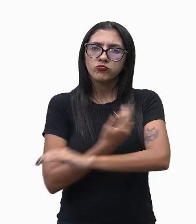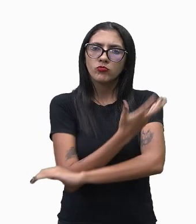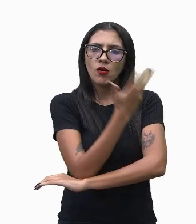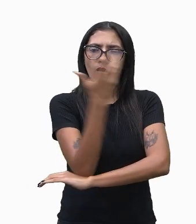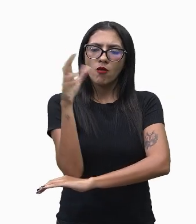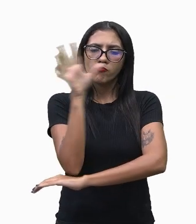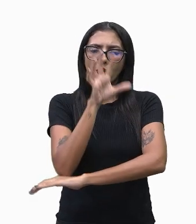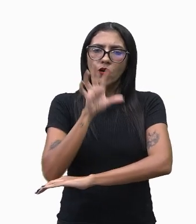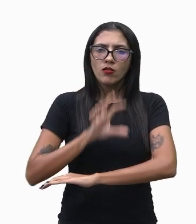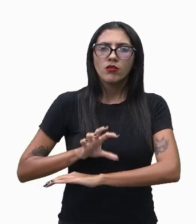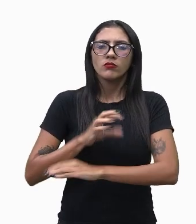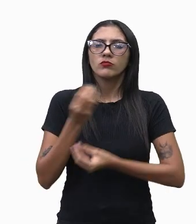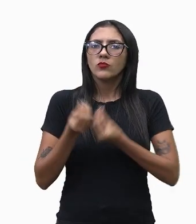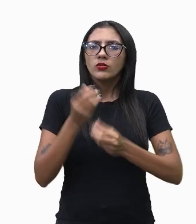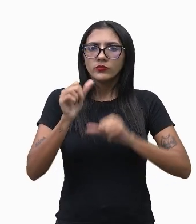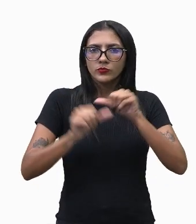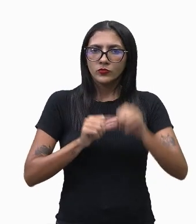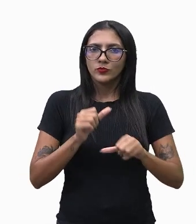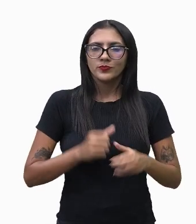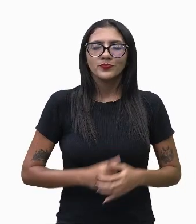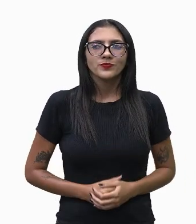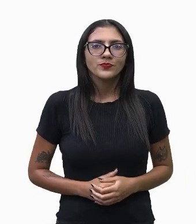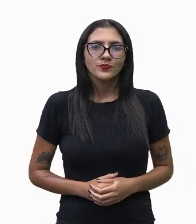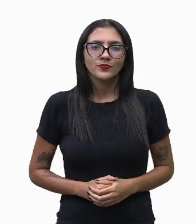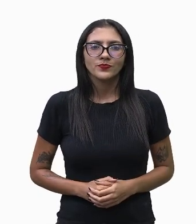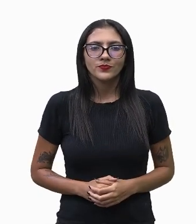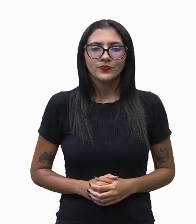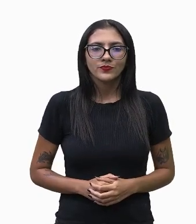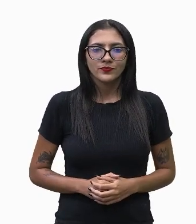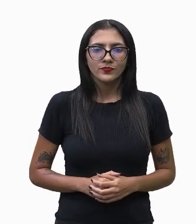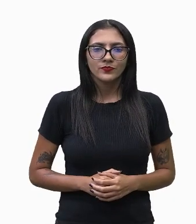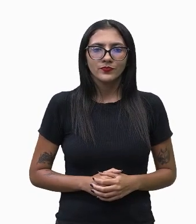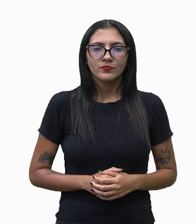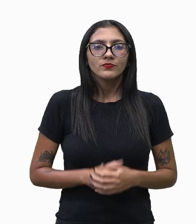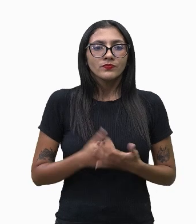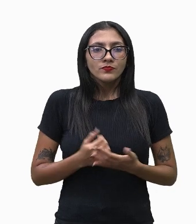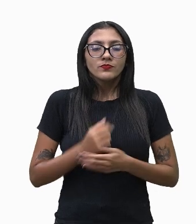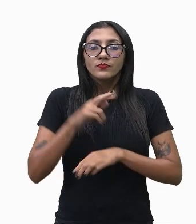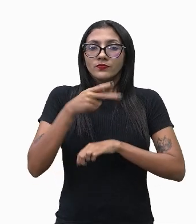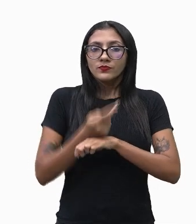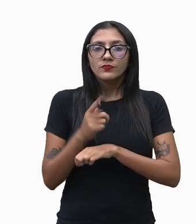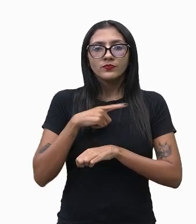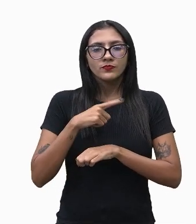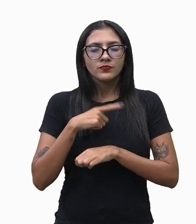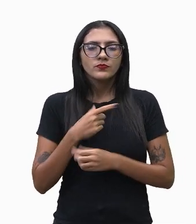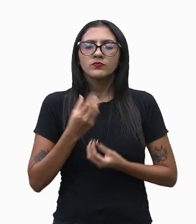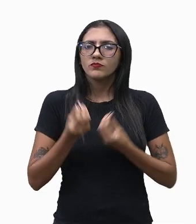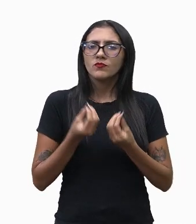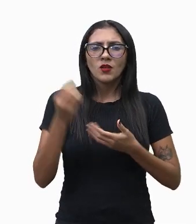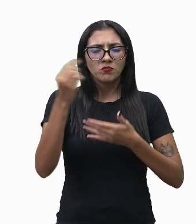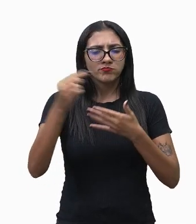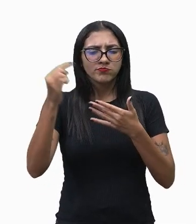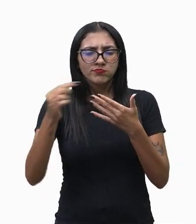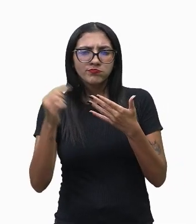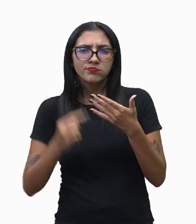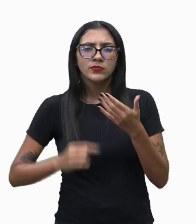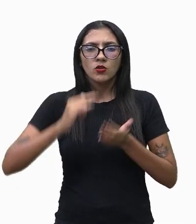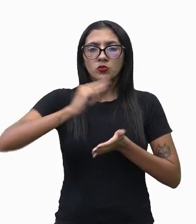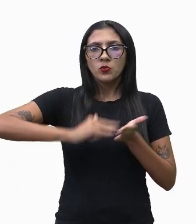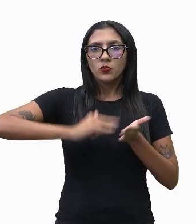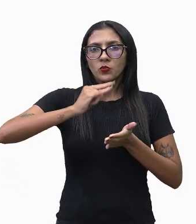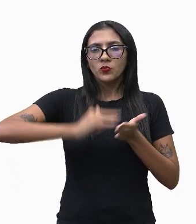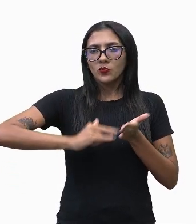Então, a partir da conferência da Eco 92, né, vários documentos